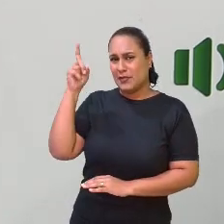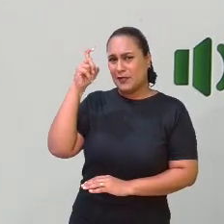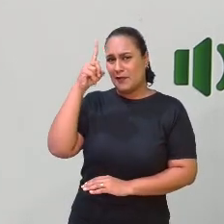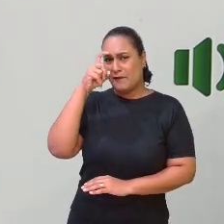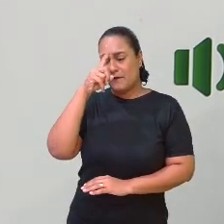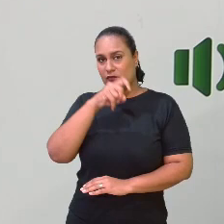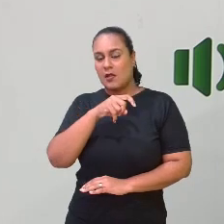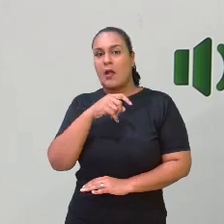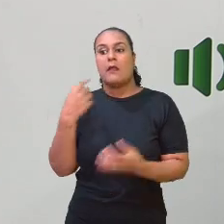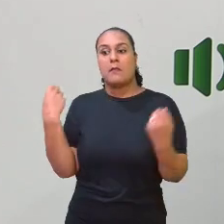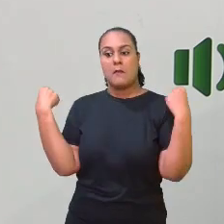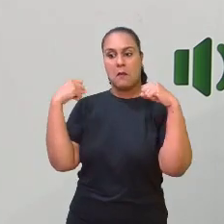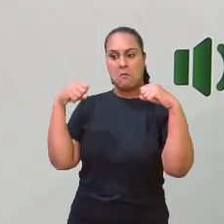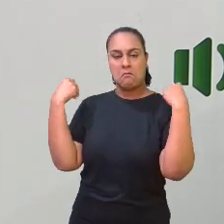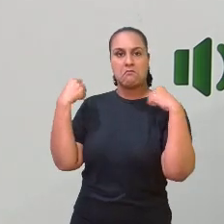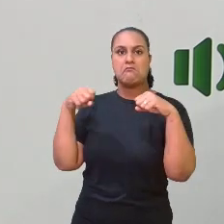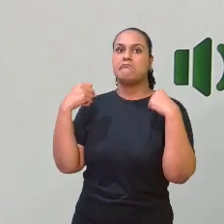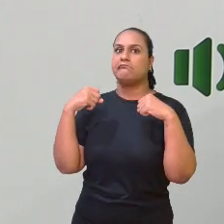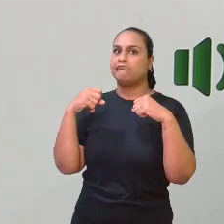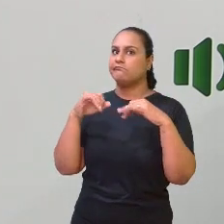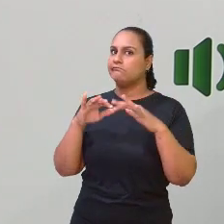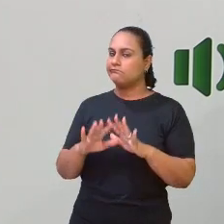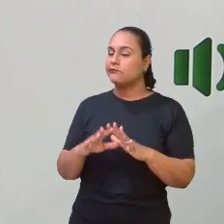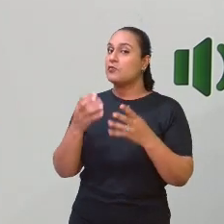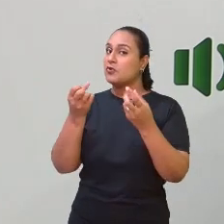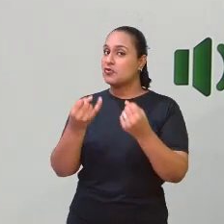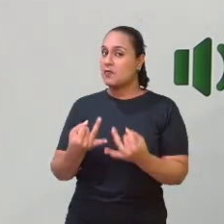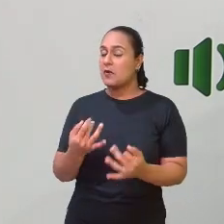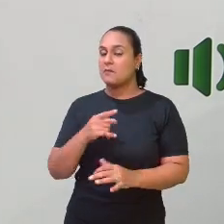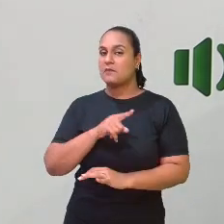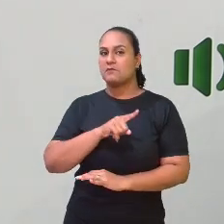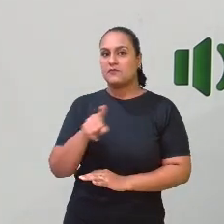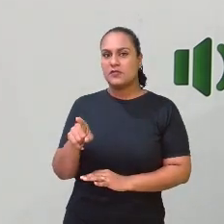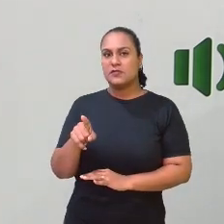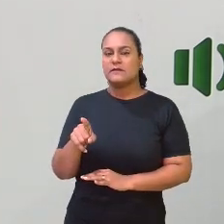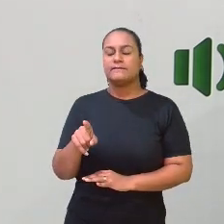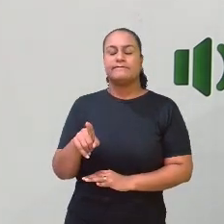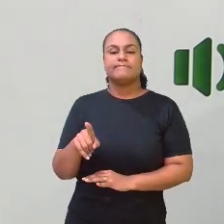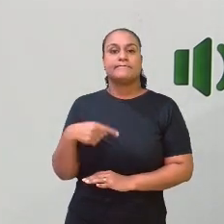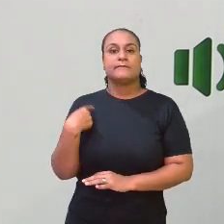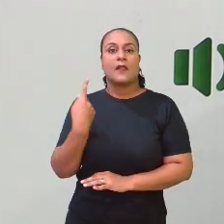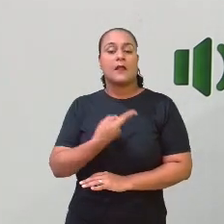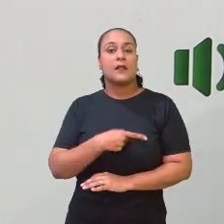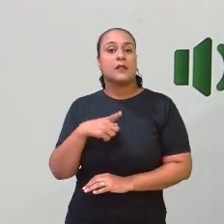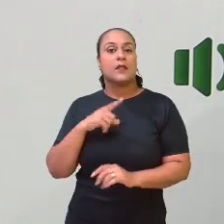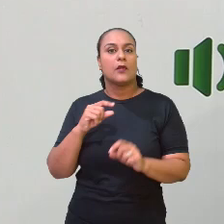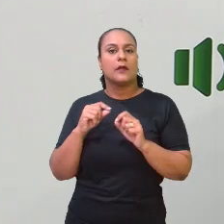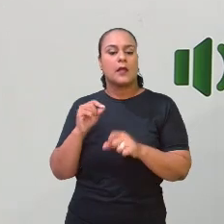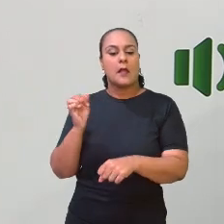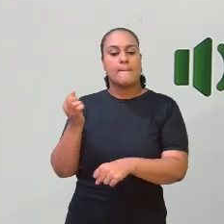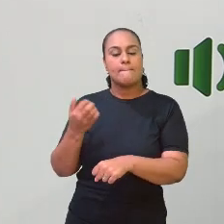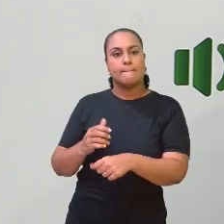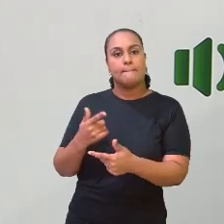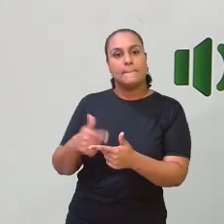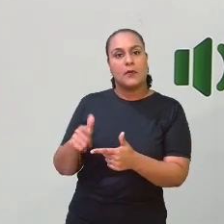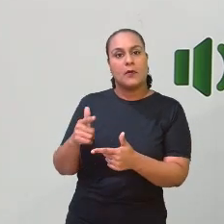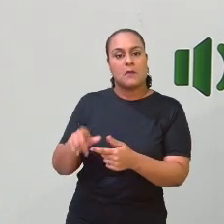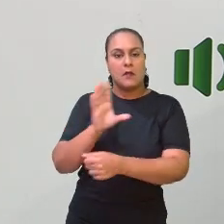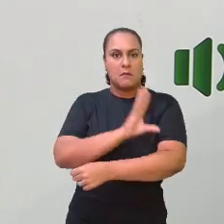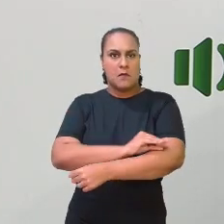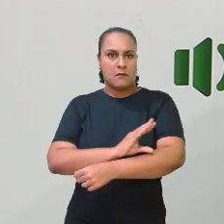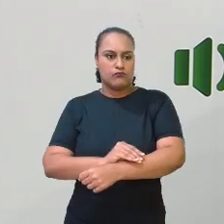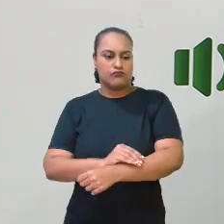para realizarmos as nossas atividades. Como eu já tinha dito para você, quando a gente tem problema muscular e